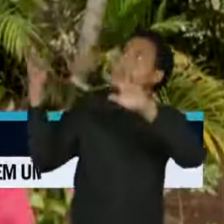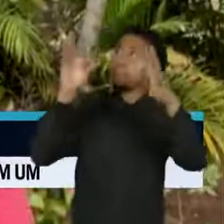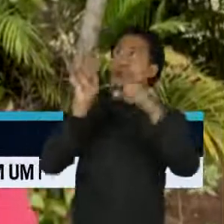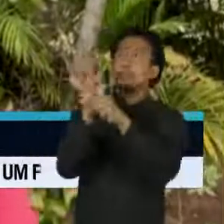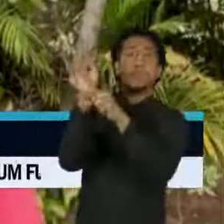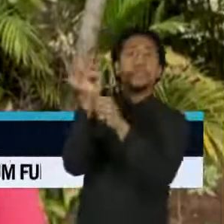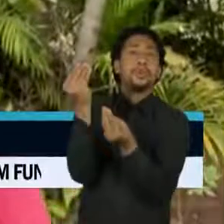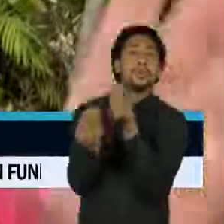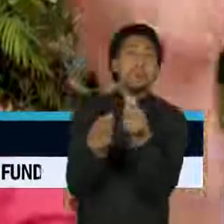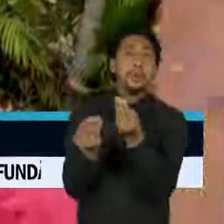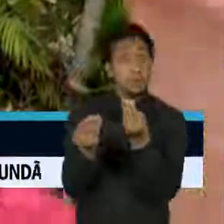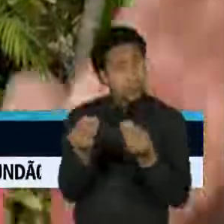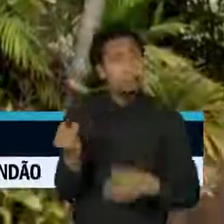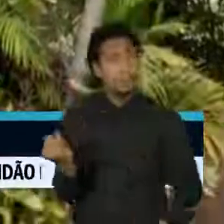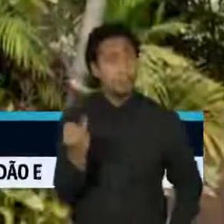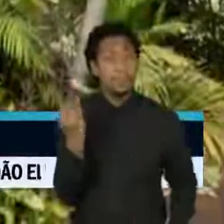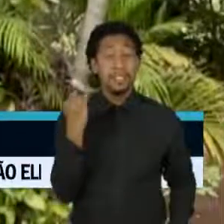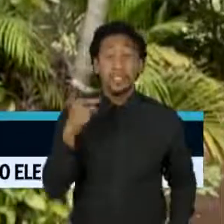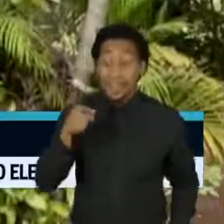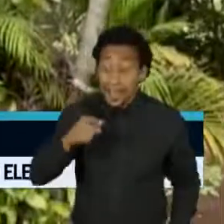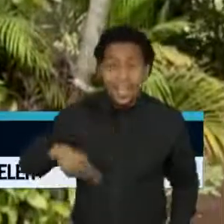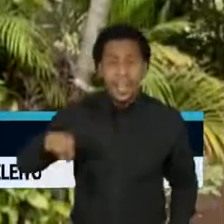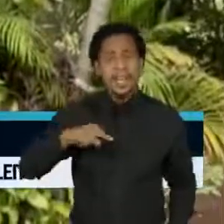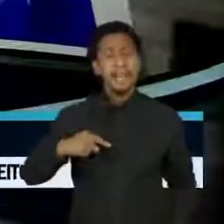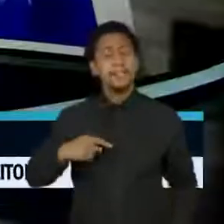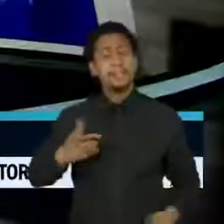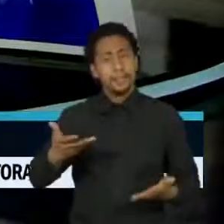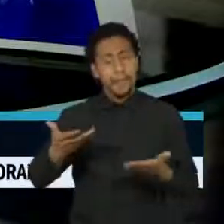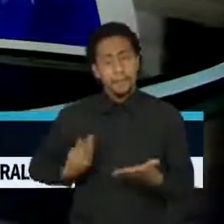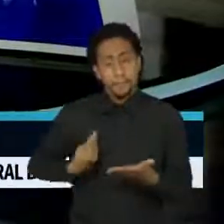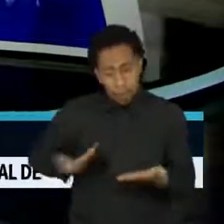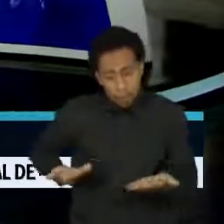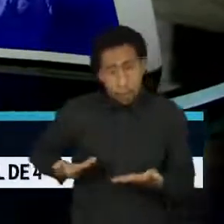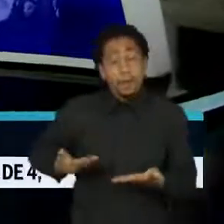porque eles são o presente, não só o futuro. Ricardo, a partir...